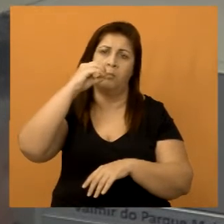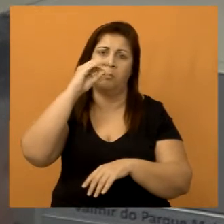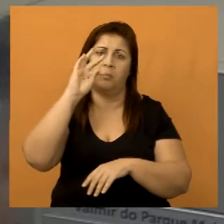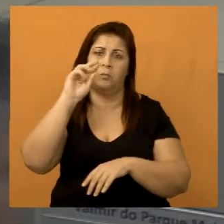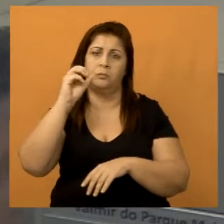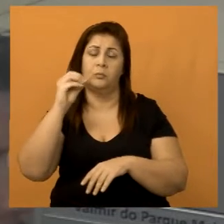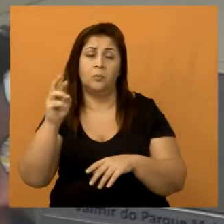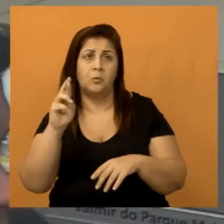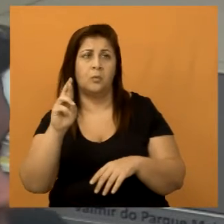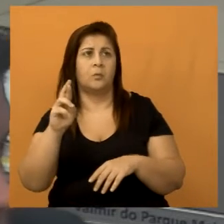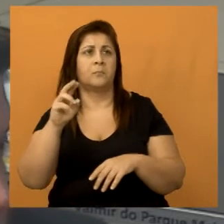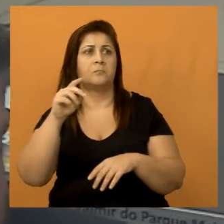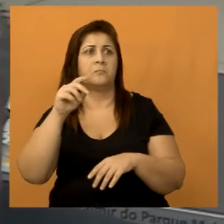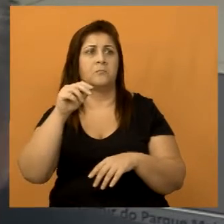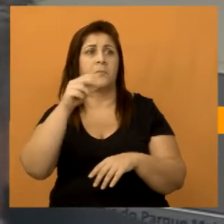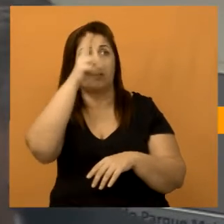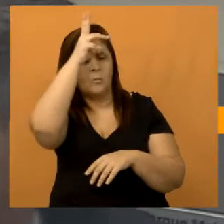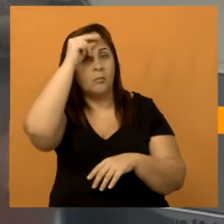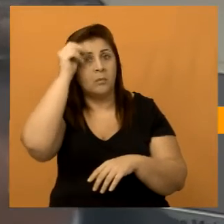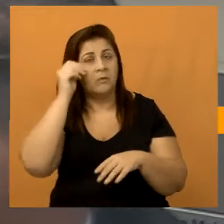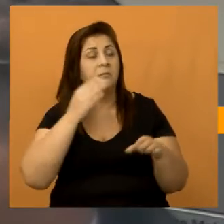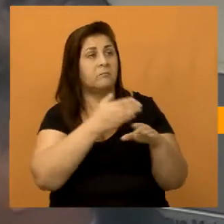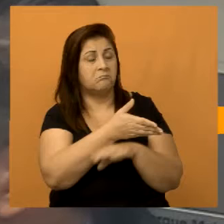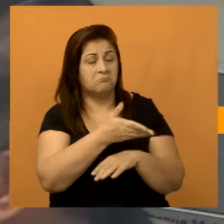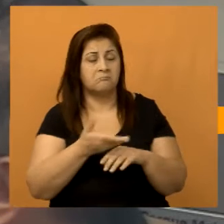participou o prefeito Hamilton Ribeiro Mota,